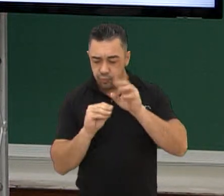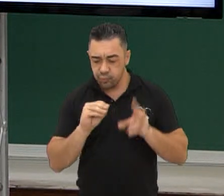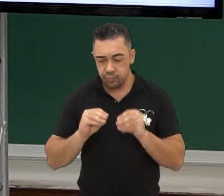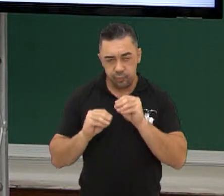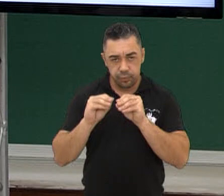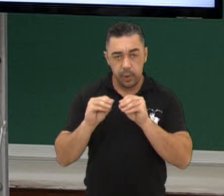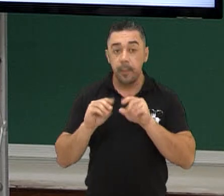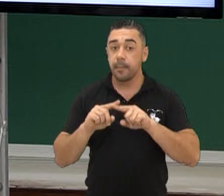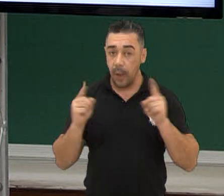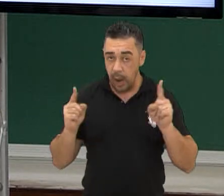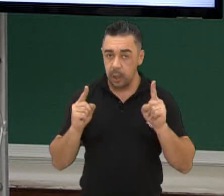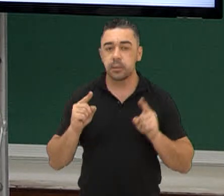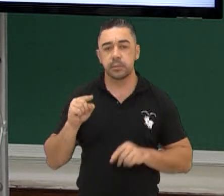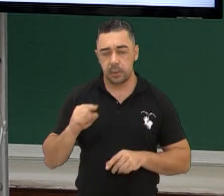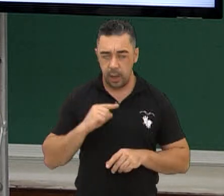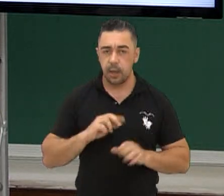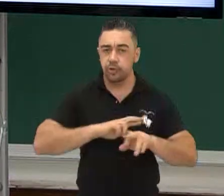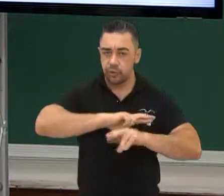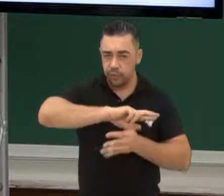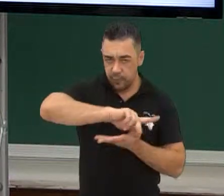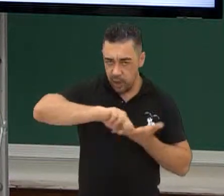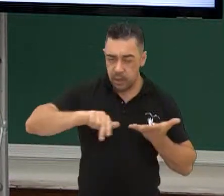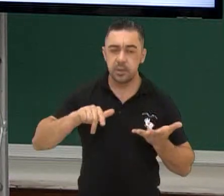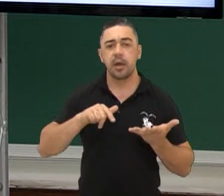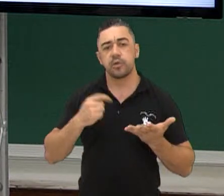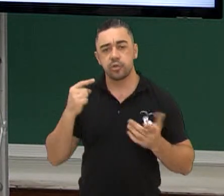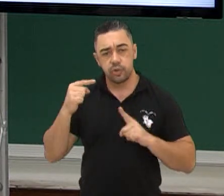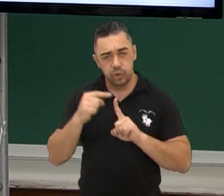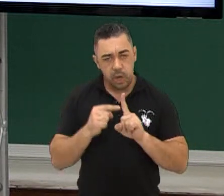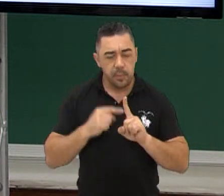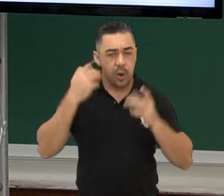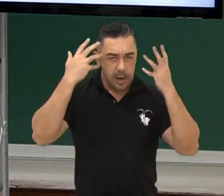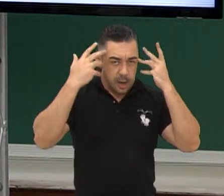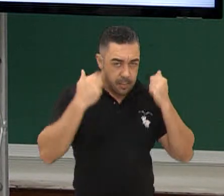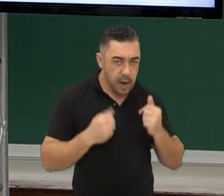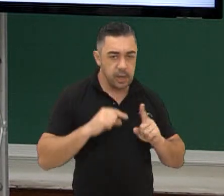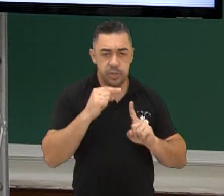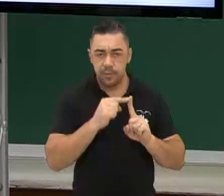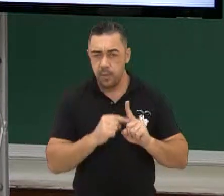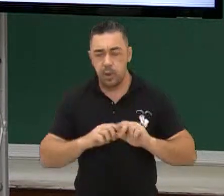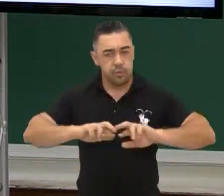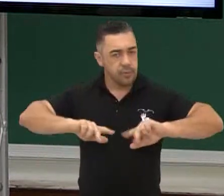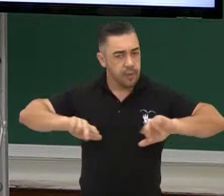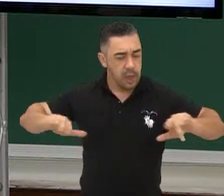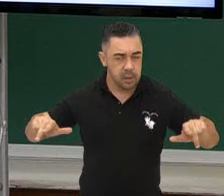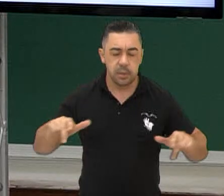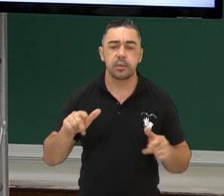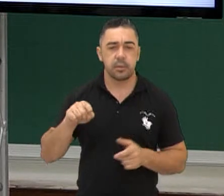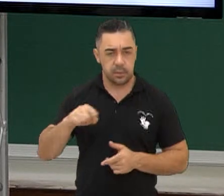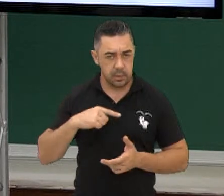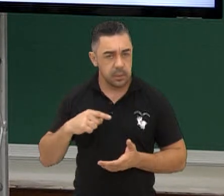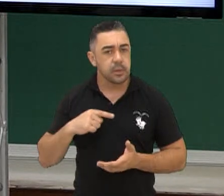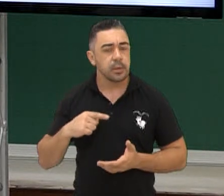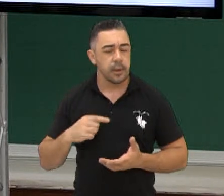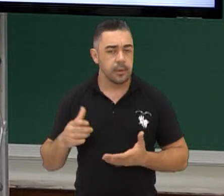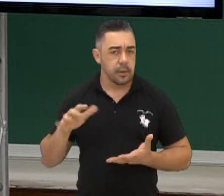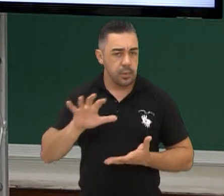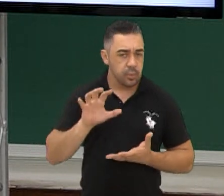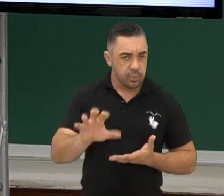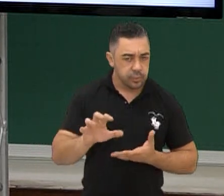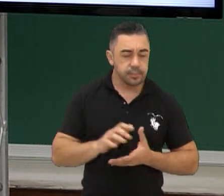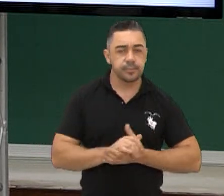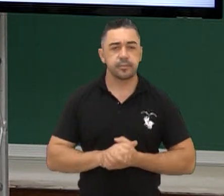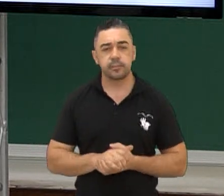ele tem uma alta taxa de biodiversidade. Então, vários desses animais e vegetais de biomas diferentes se encontram nessa região,